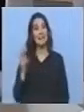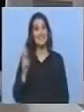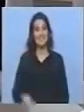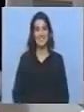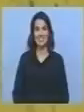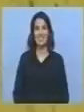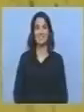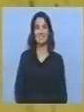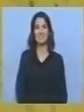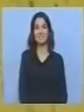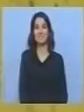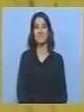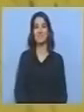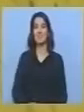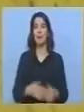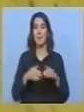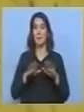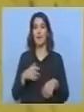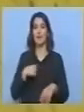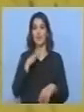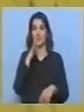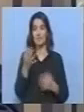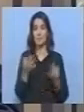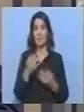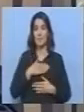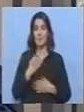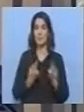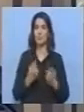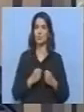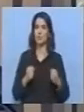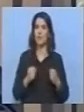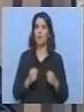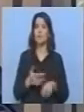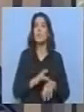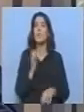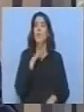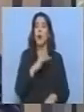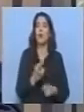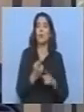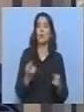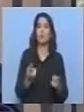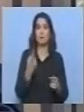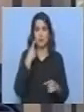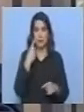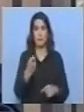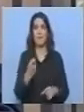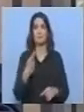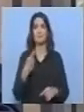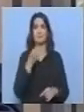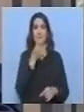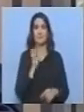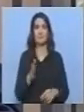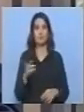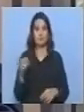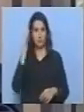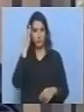Foram mais anos. Mas estava eu a dizer que a mim às vezes choca-me um pouco a insensibilidade, porque nós estamos a falar, repara, foram aqui